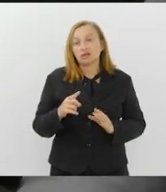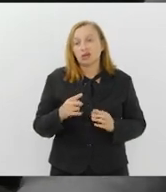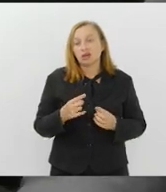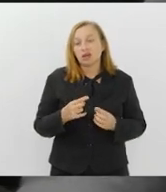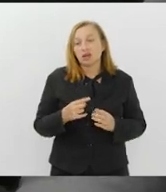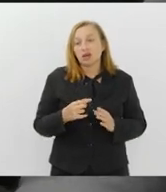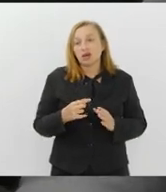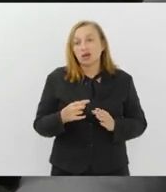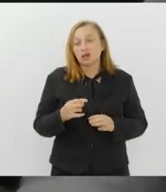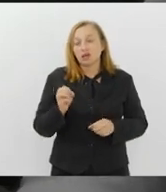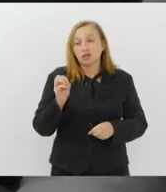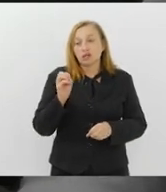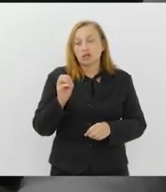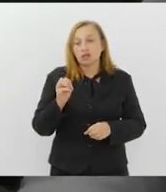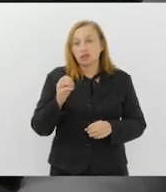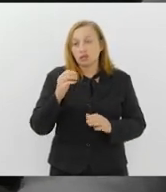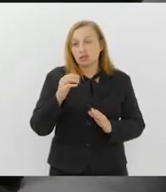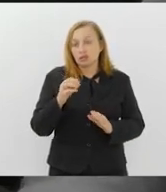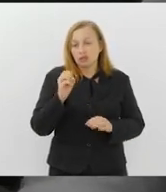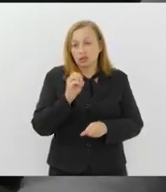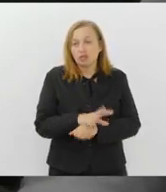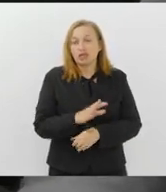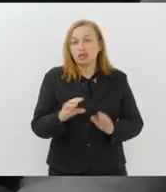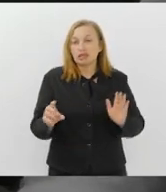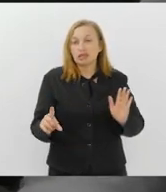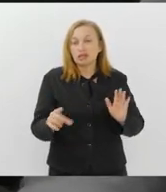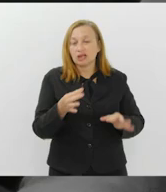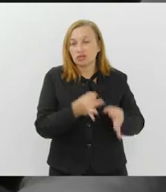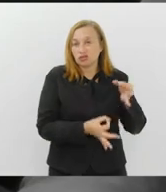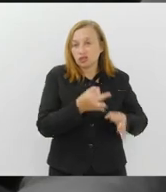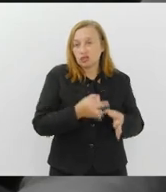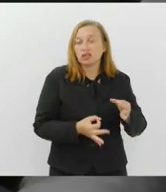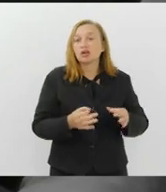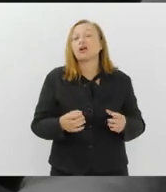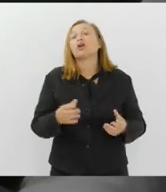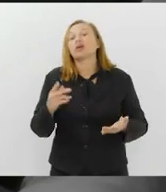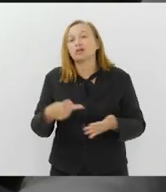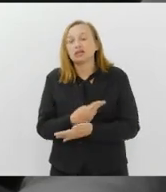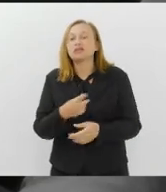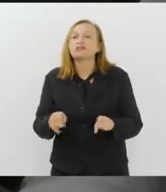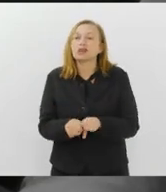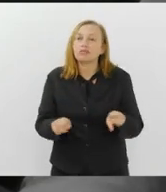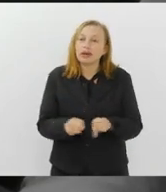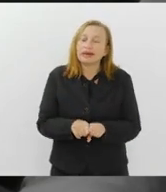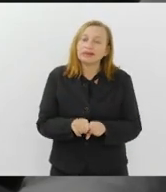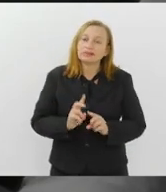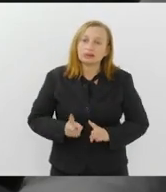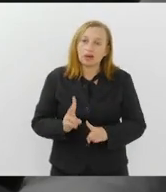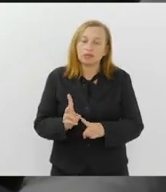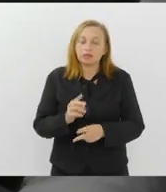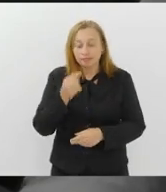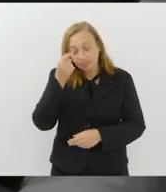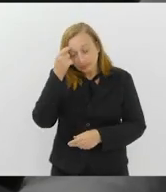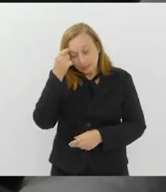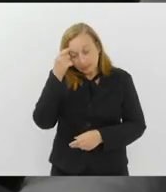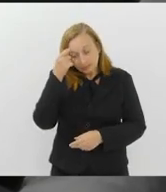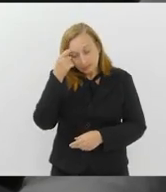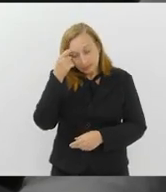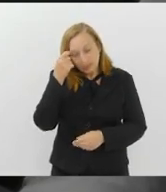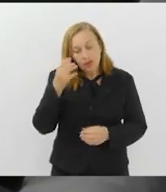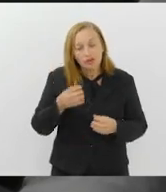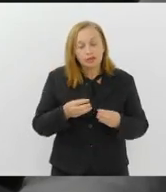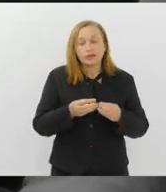judicial. Enfim, o que tem acontecido também, frequentemente, que tem